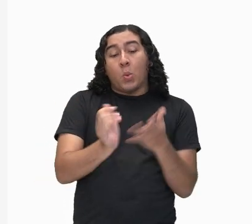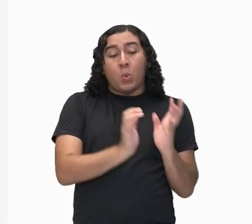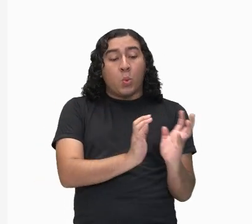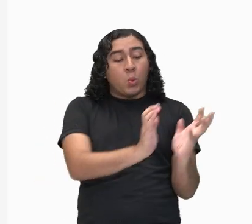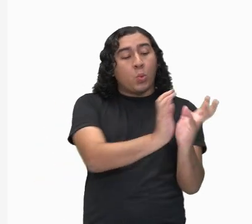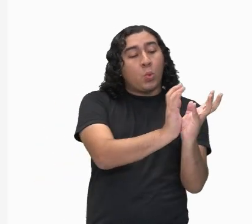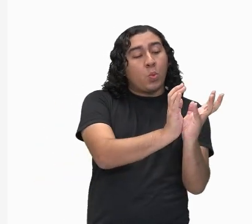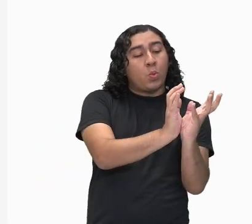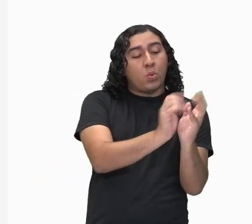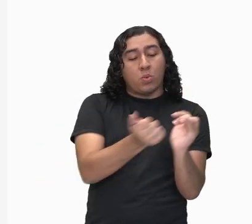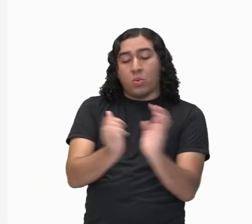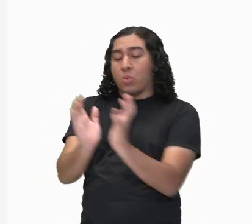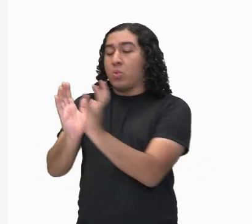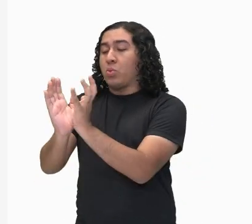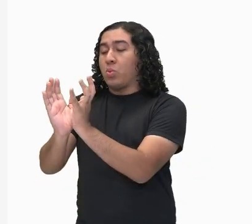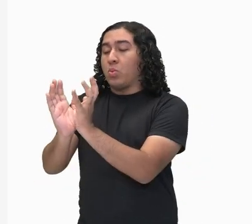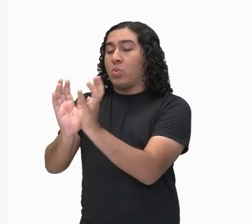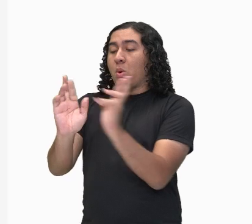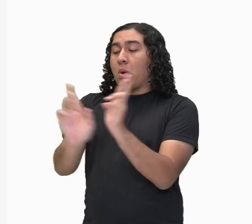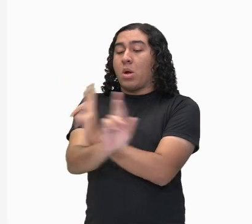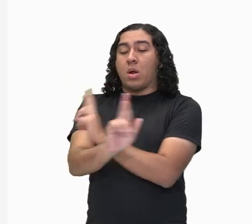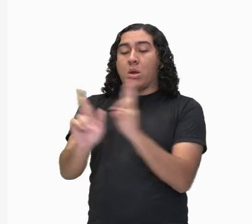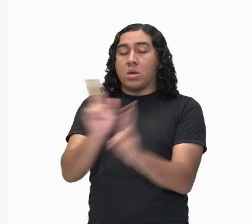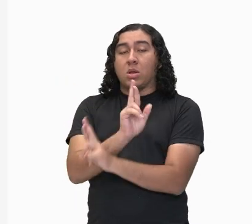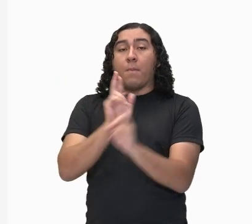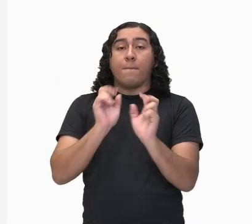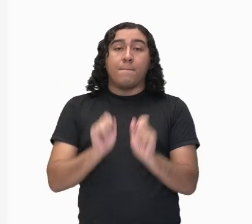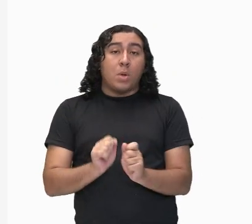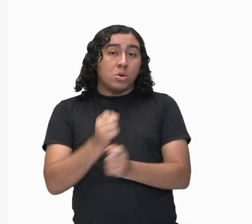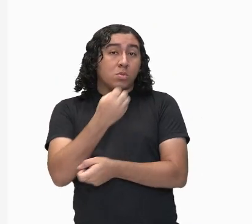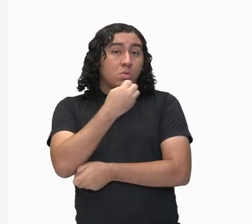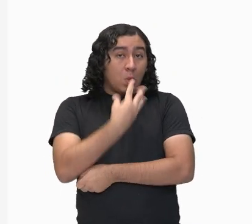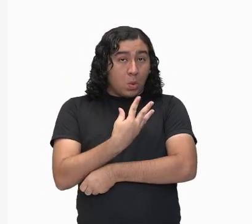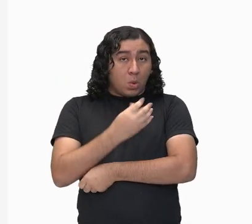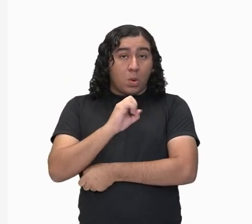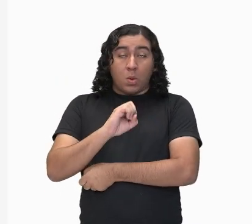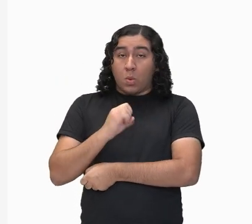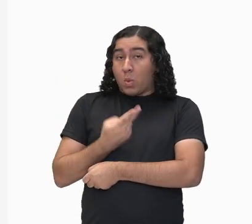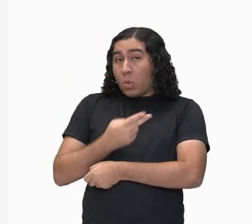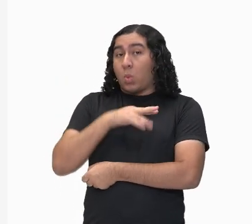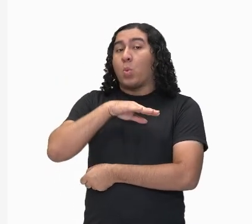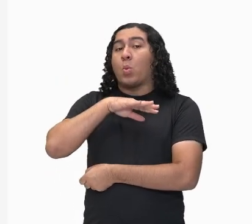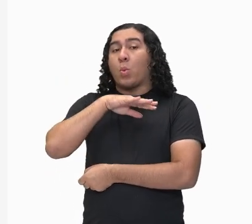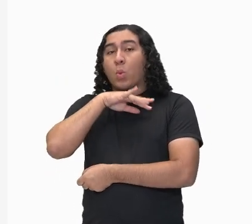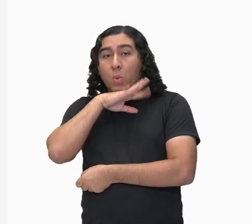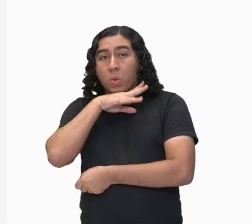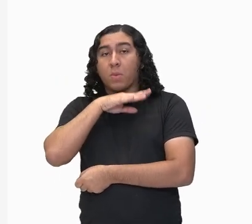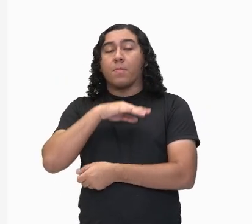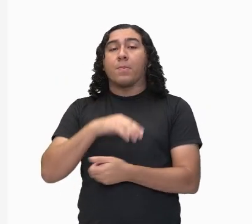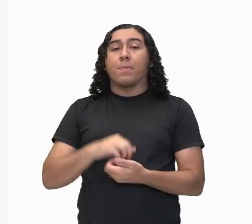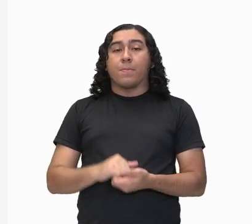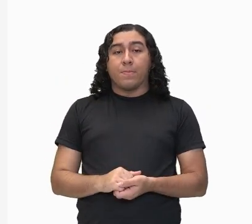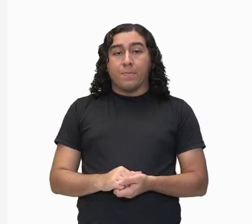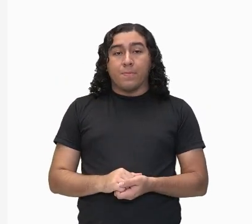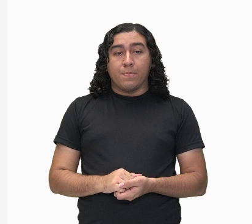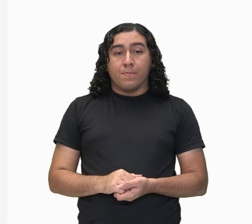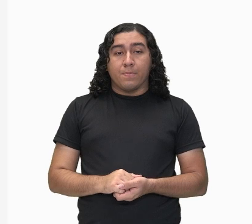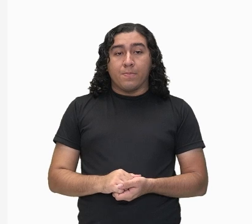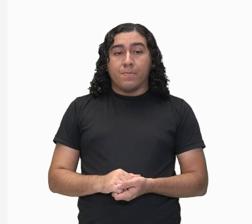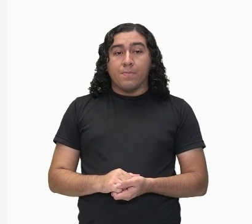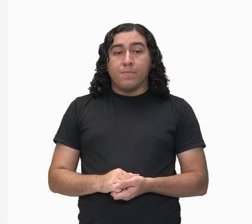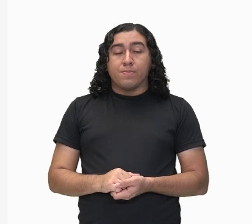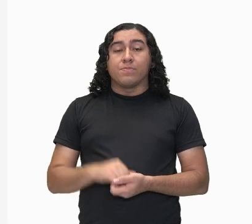relações, elas podem ser benéficas ou não, né? A gente vai entender aí que, no